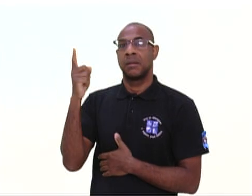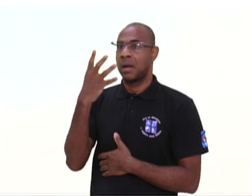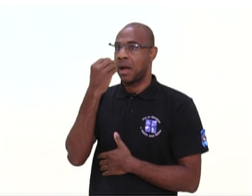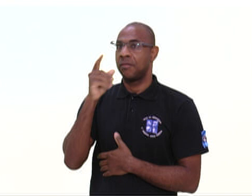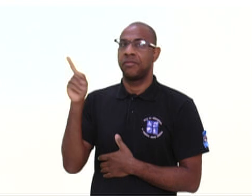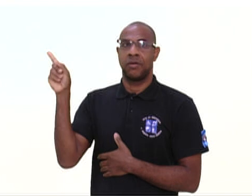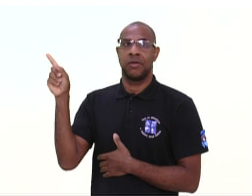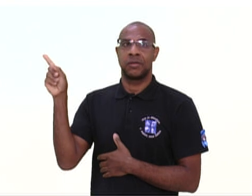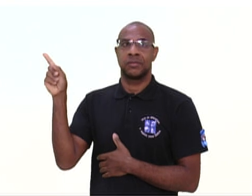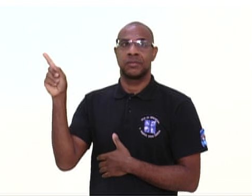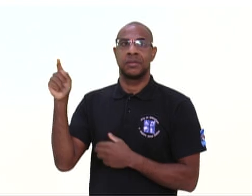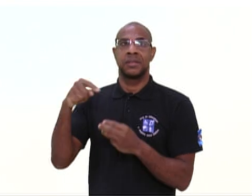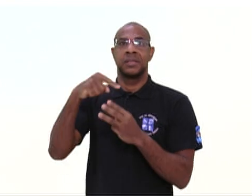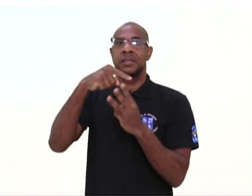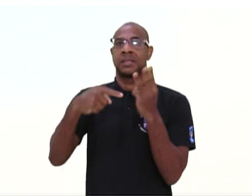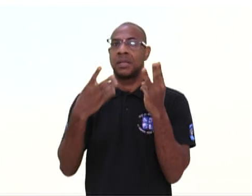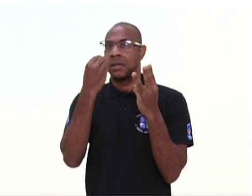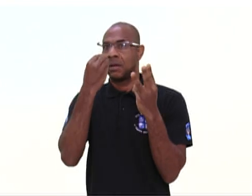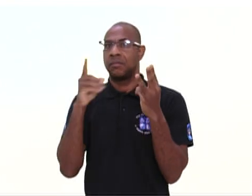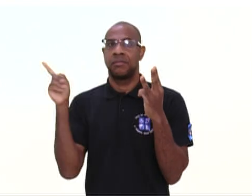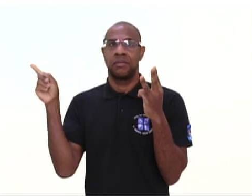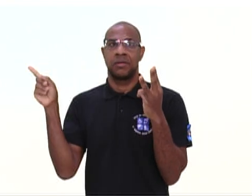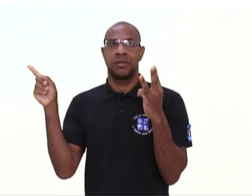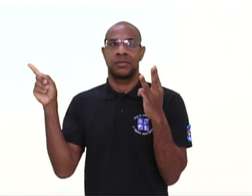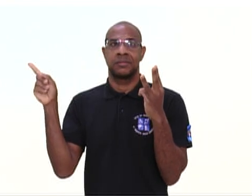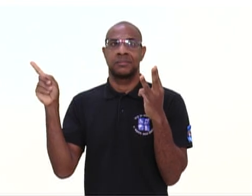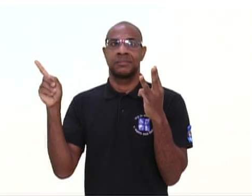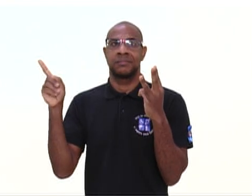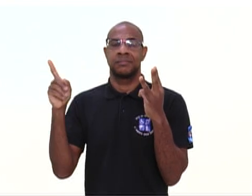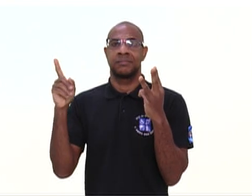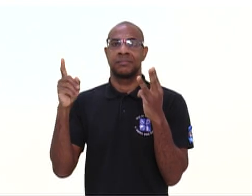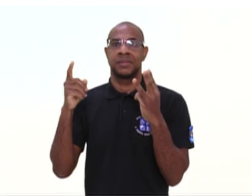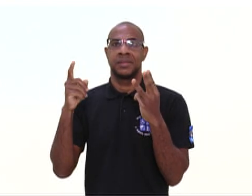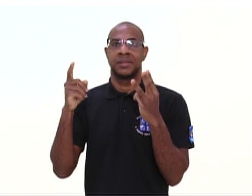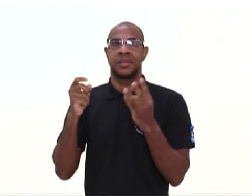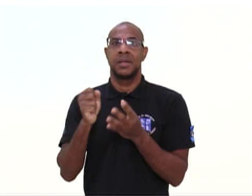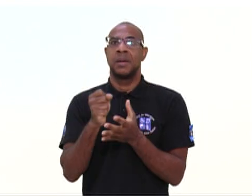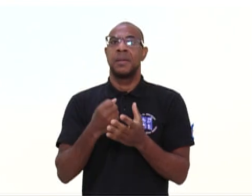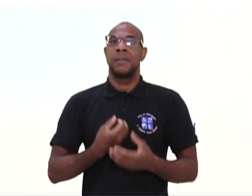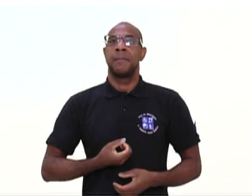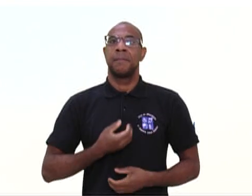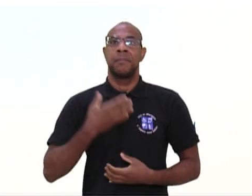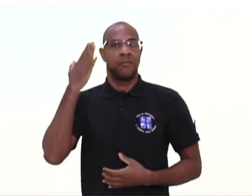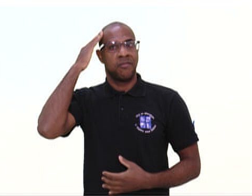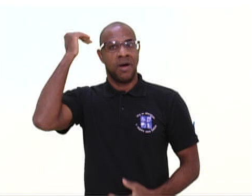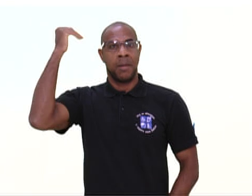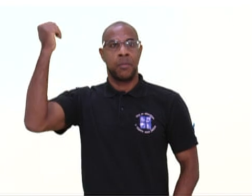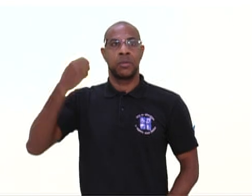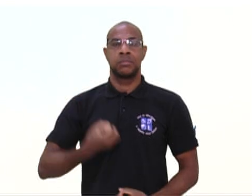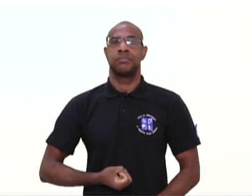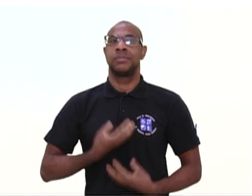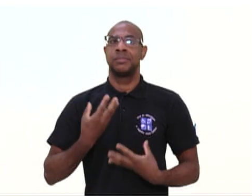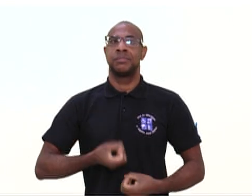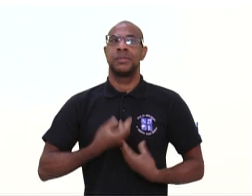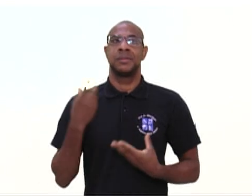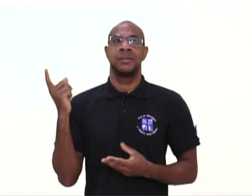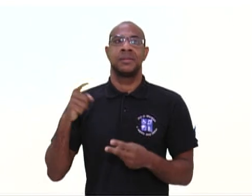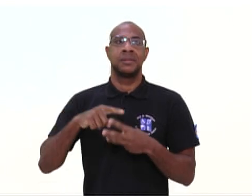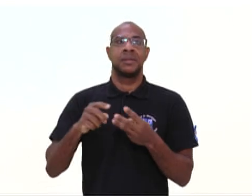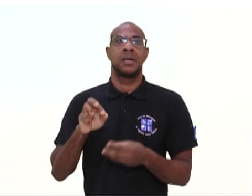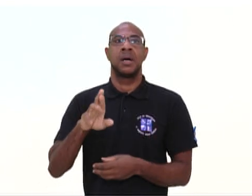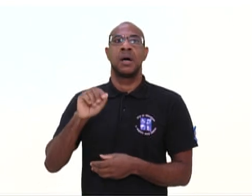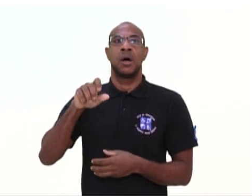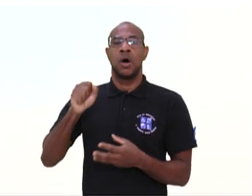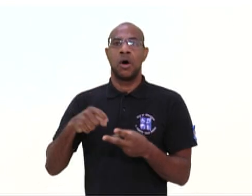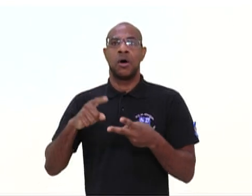tela, as três imagens, Cabral à direita, Clarice ao centro e Rosa à esquerda, né? Esses são, provavelmente, é a tríade